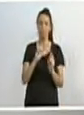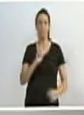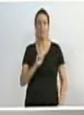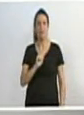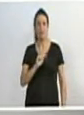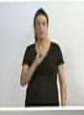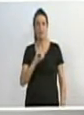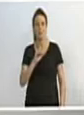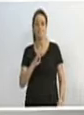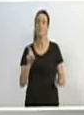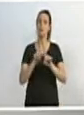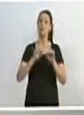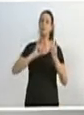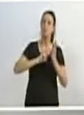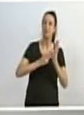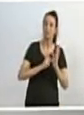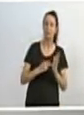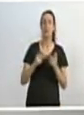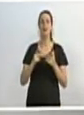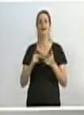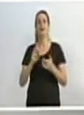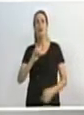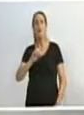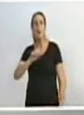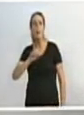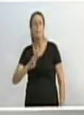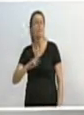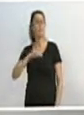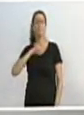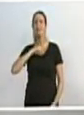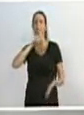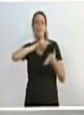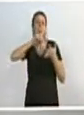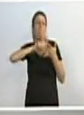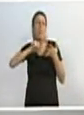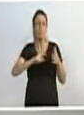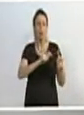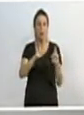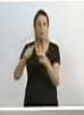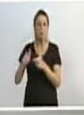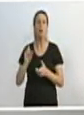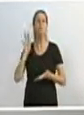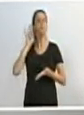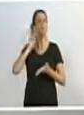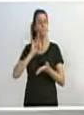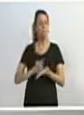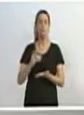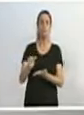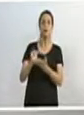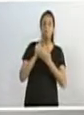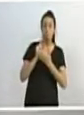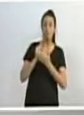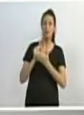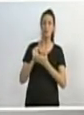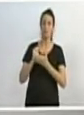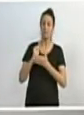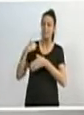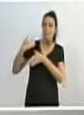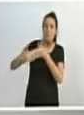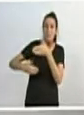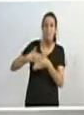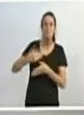voltadas a áreas, com a OAB, né, e com os mais diversos entes que gostariam de, ao longo do processo, de se manifestar, o